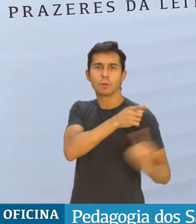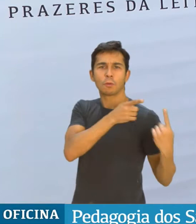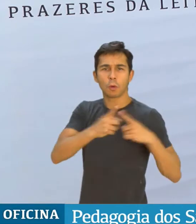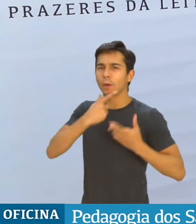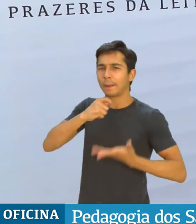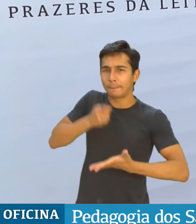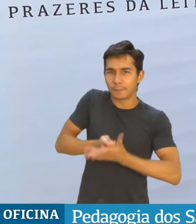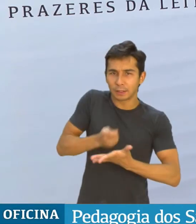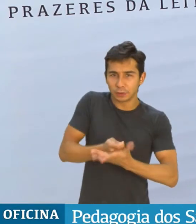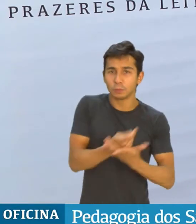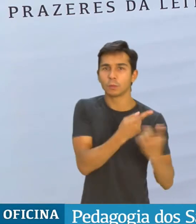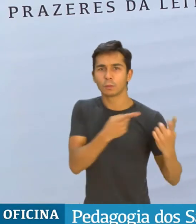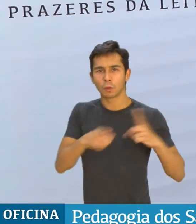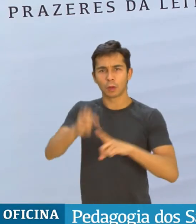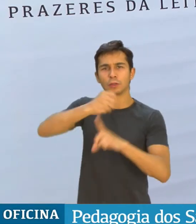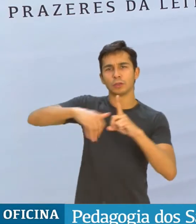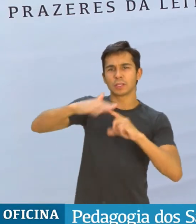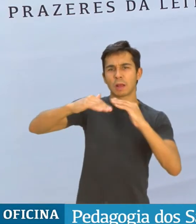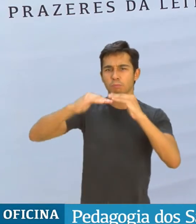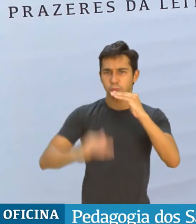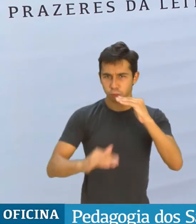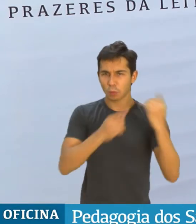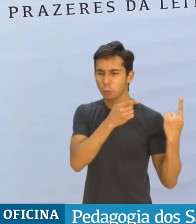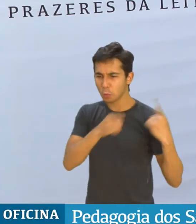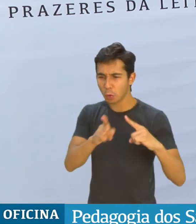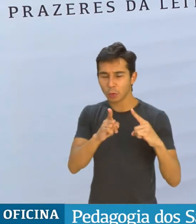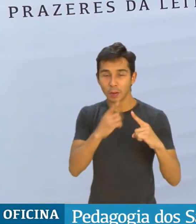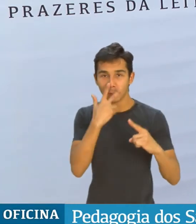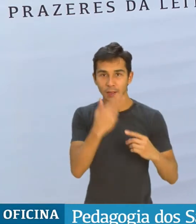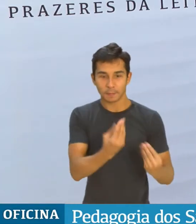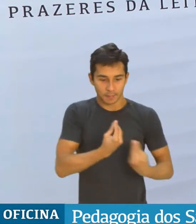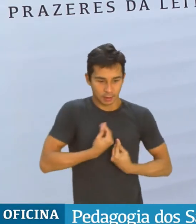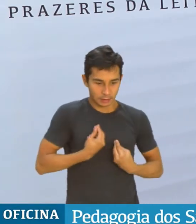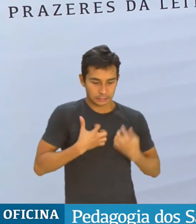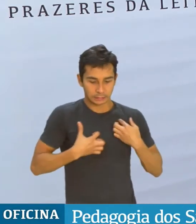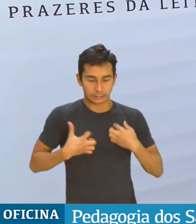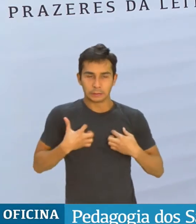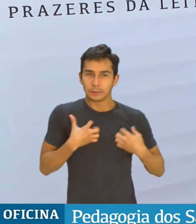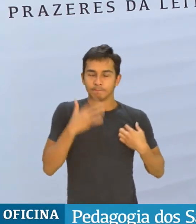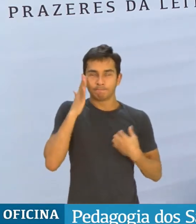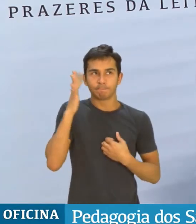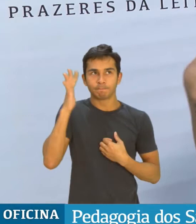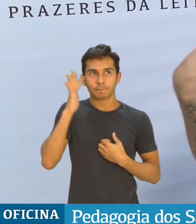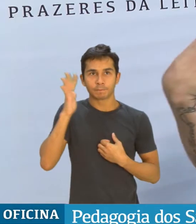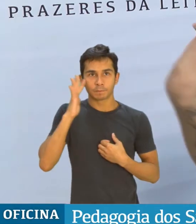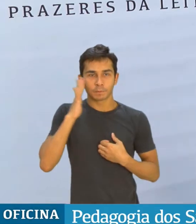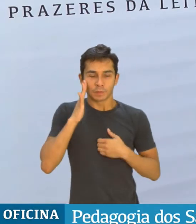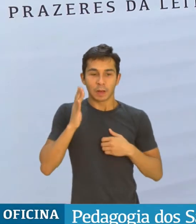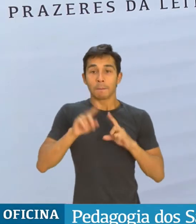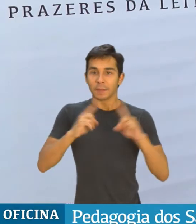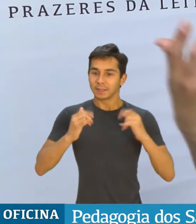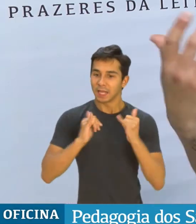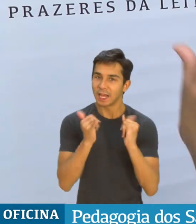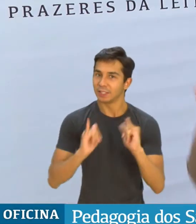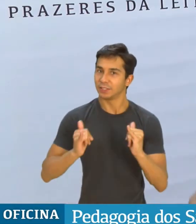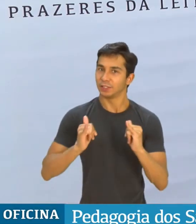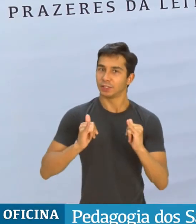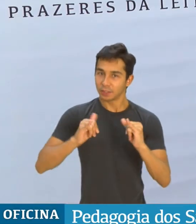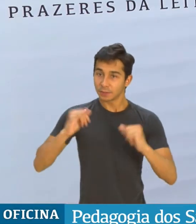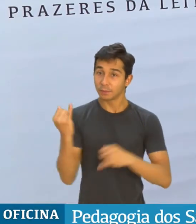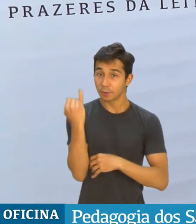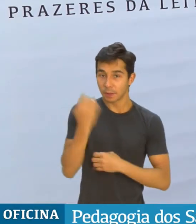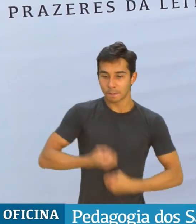da desigualdade social. Mas é importante essa energia, essa poesia que a gente